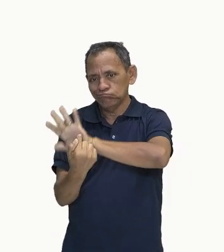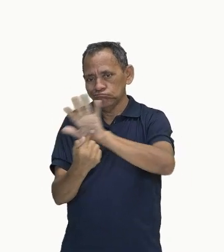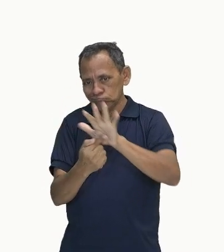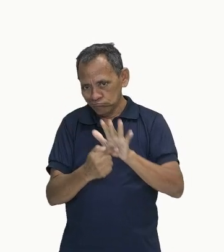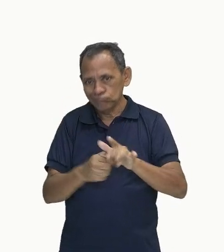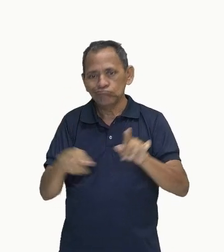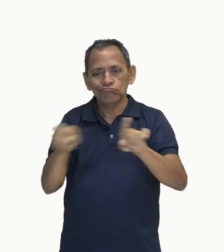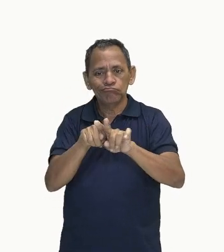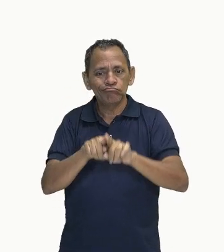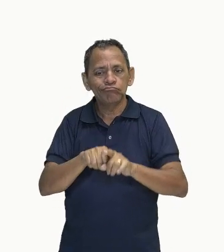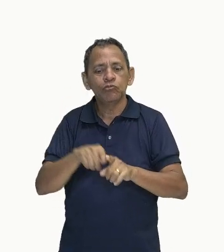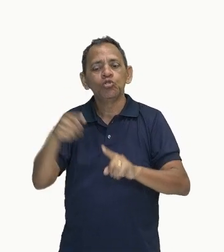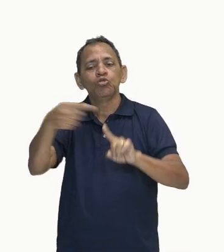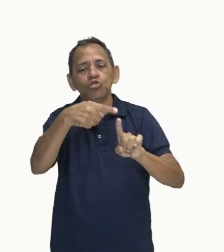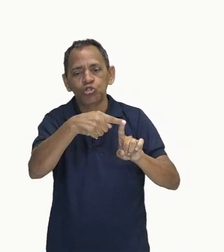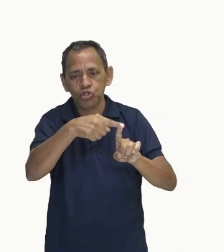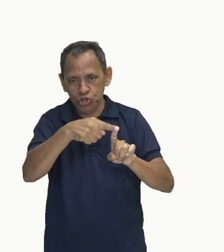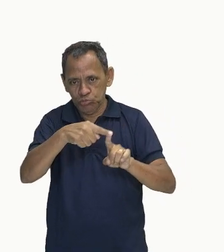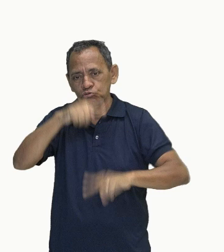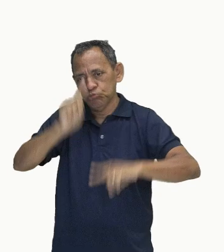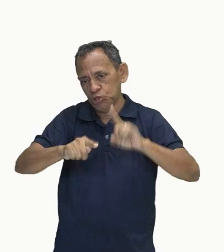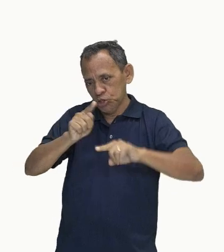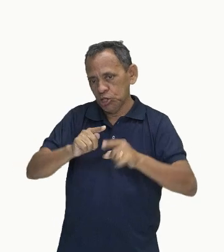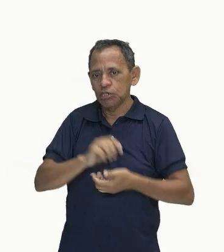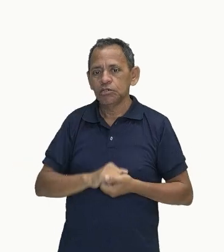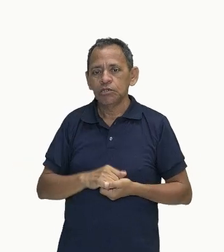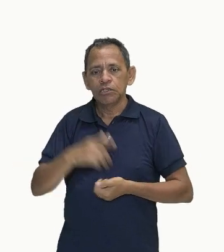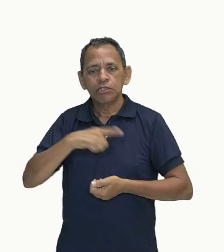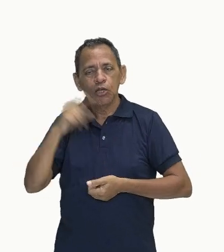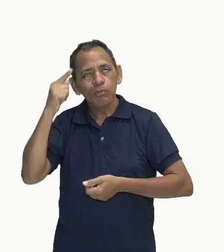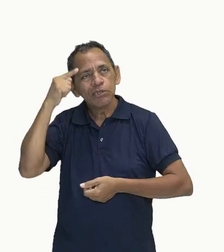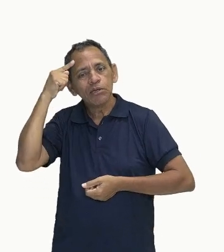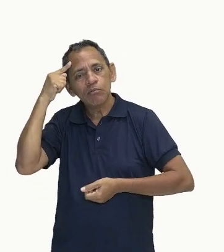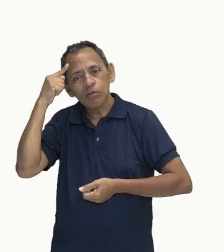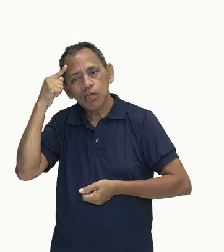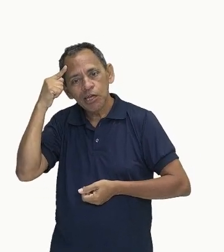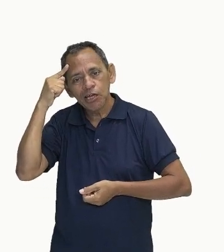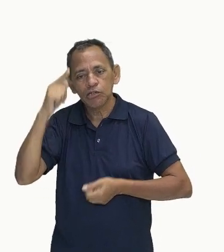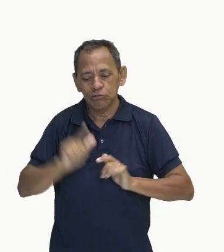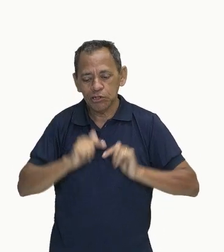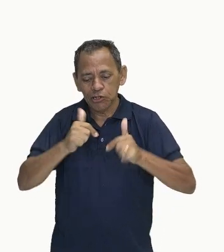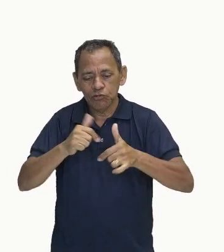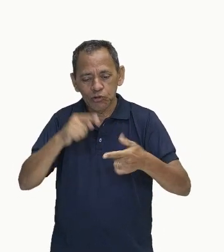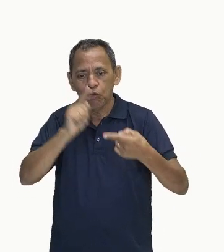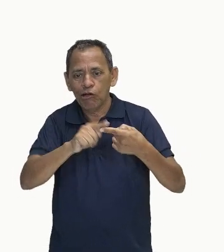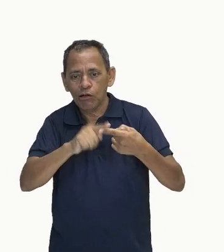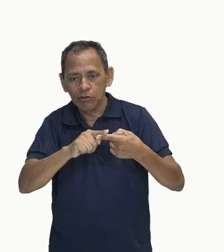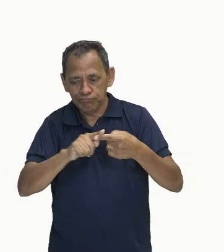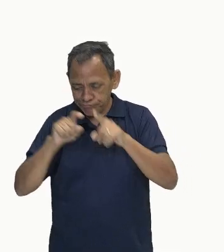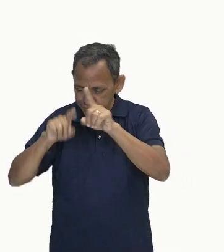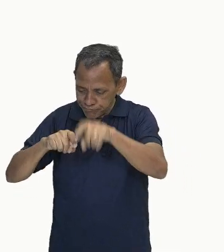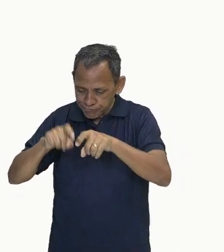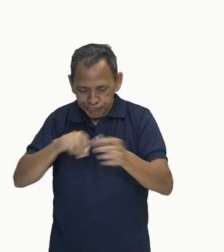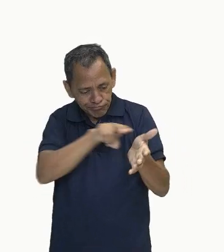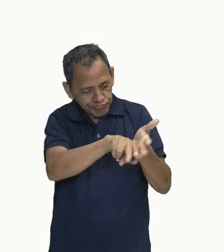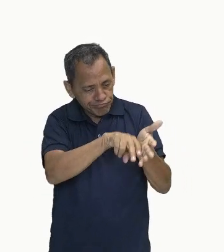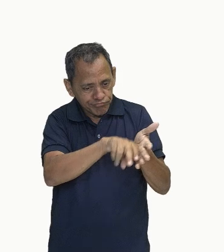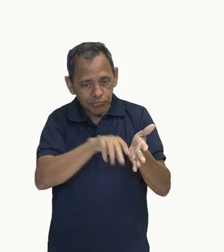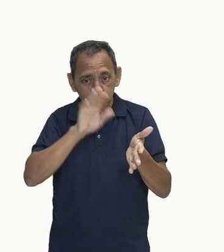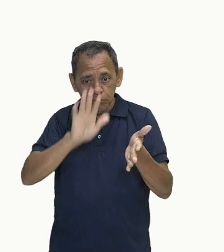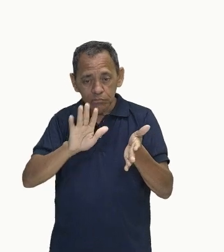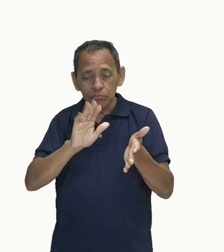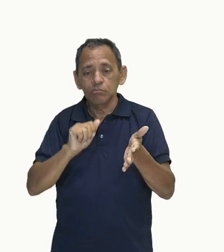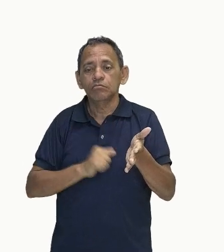das vezes, aquele pensamento, né, da atividade do setor primário, quando a gente fala da agricultura, da pecuária, mas a